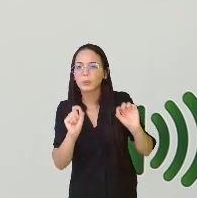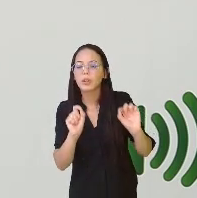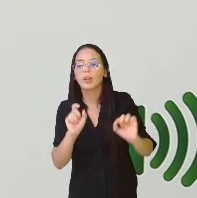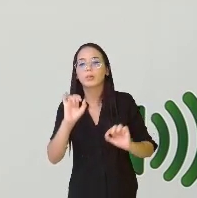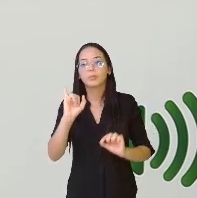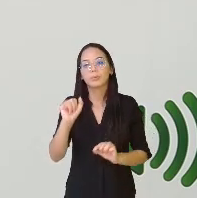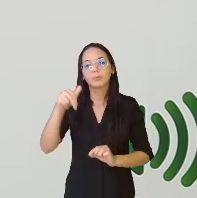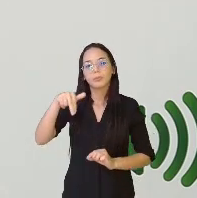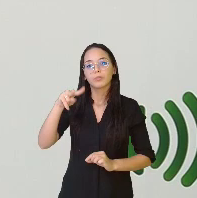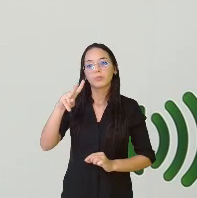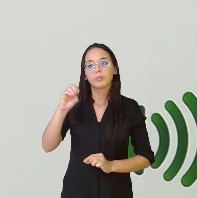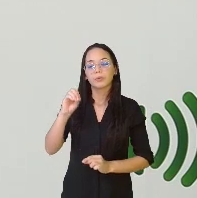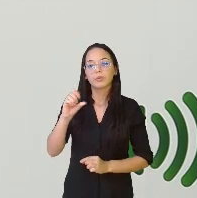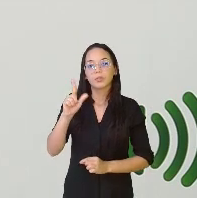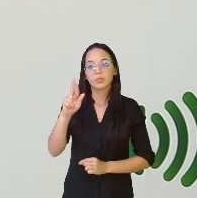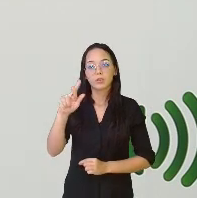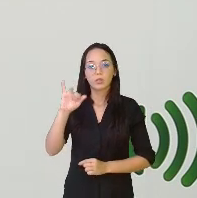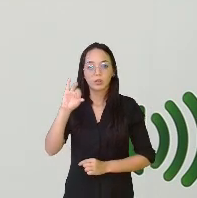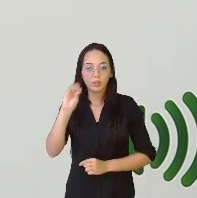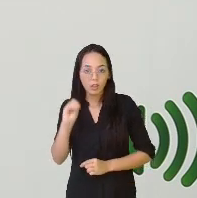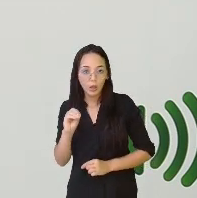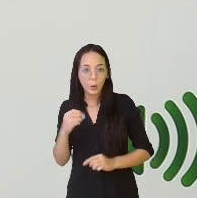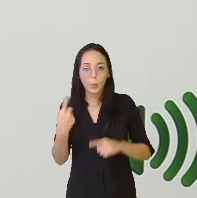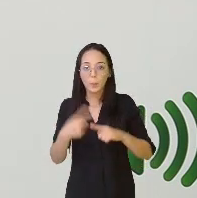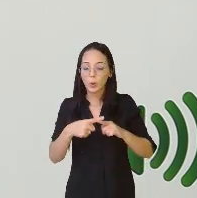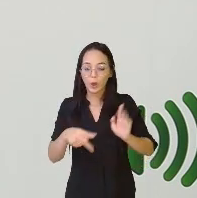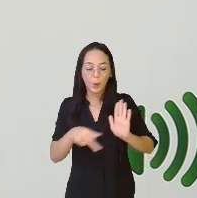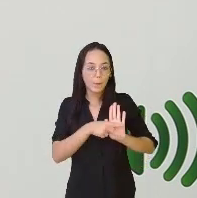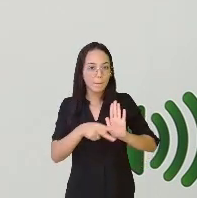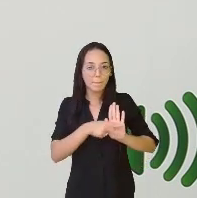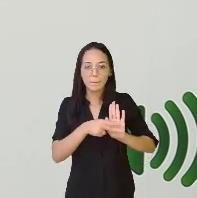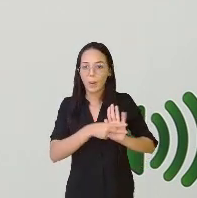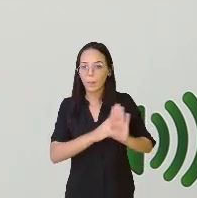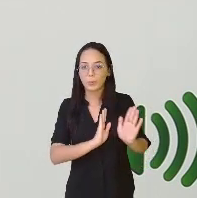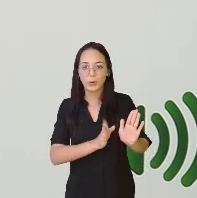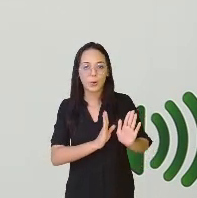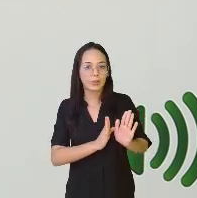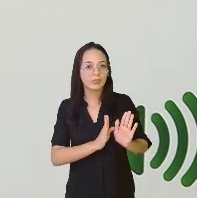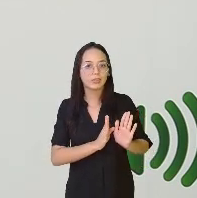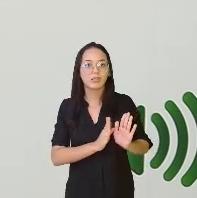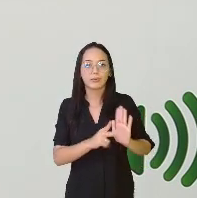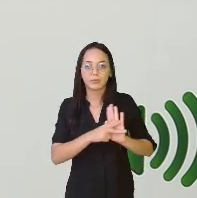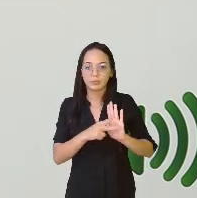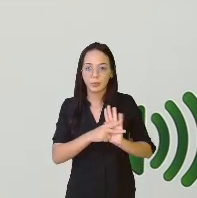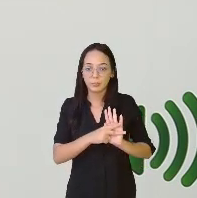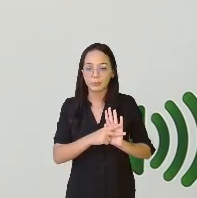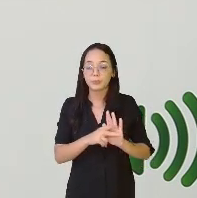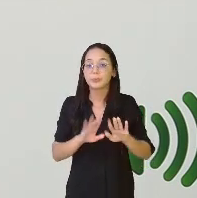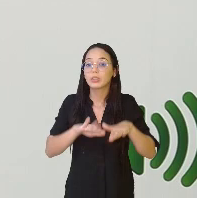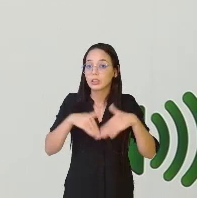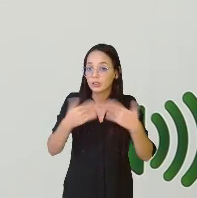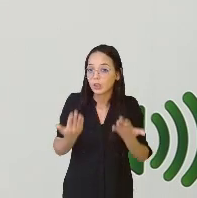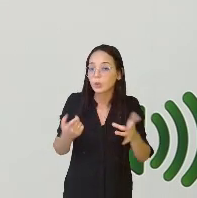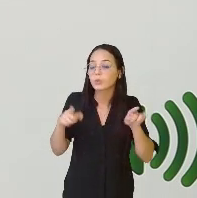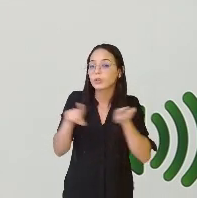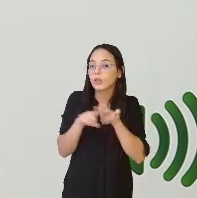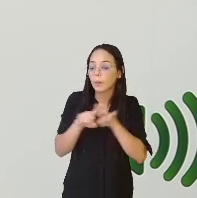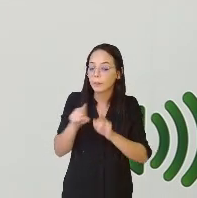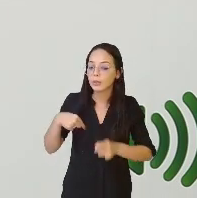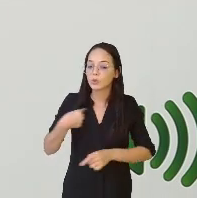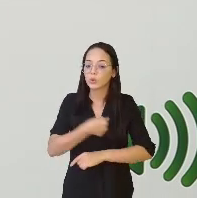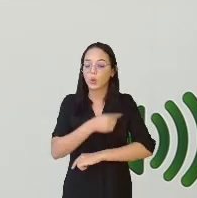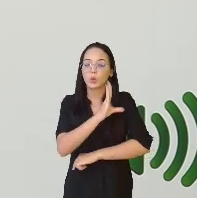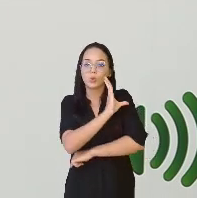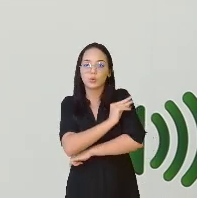é involuntário. Ele funciona independente da gente querer ou não. Assim como os nossos